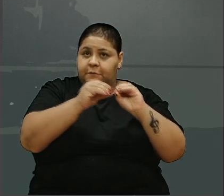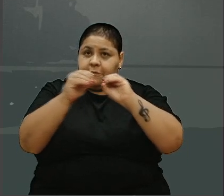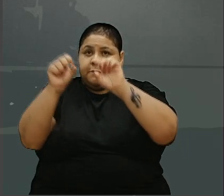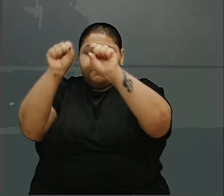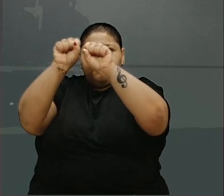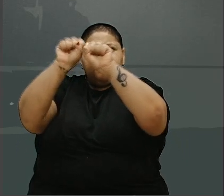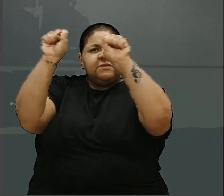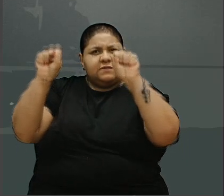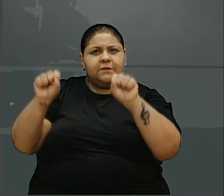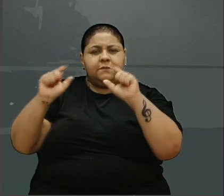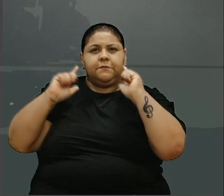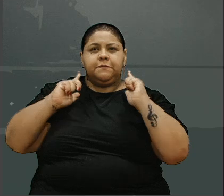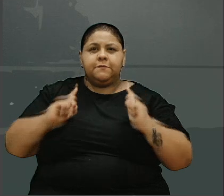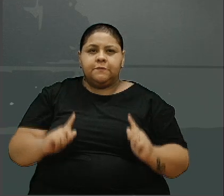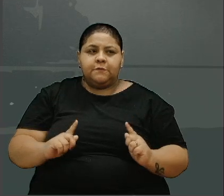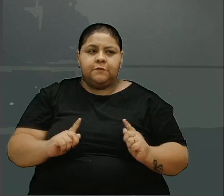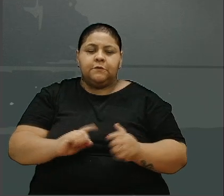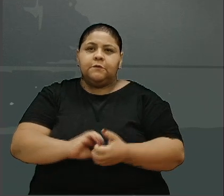de gestão,